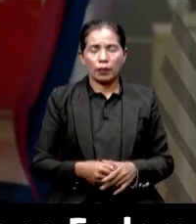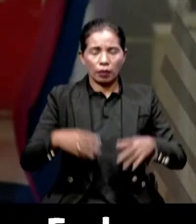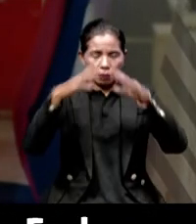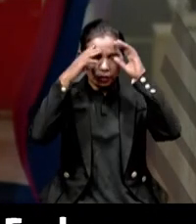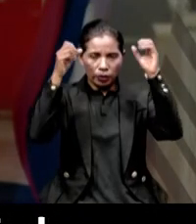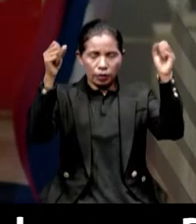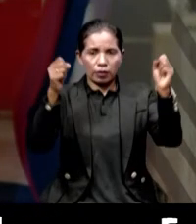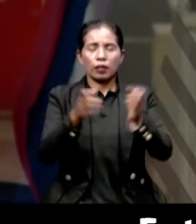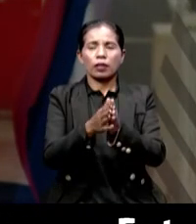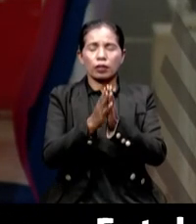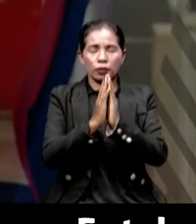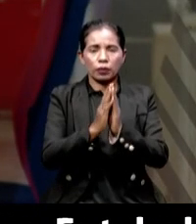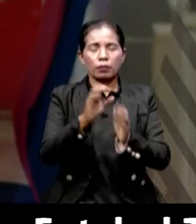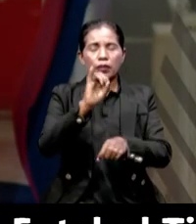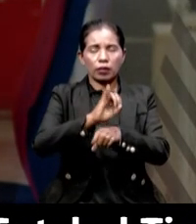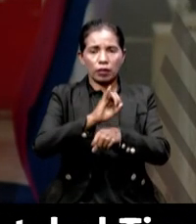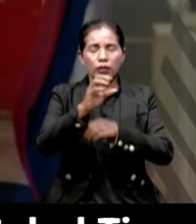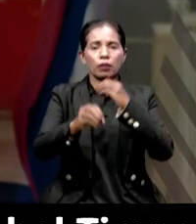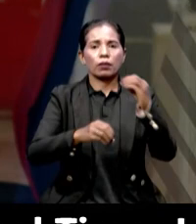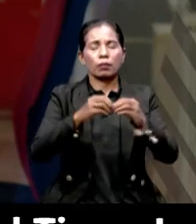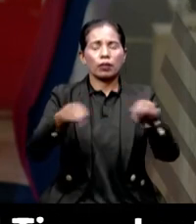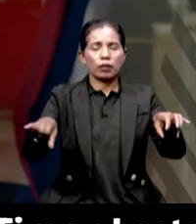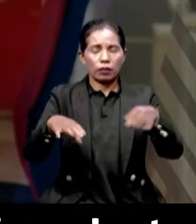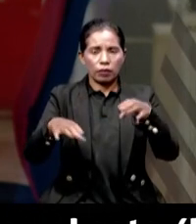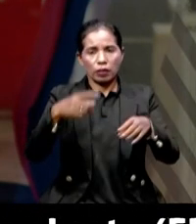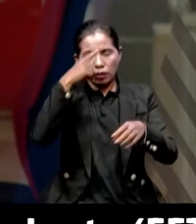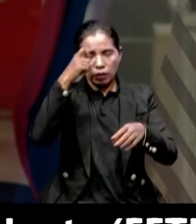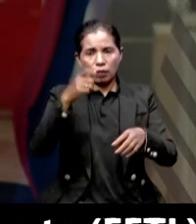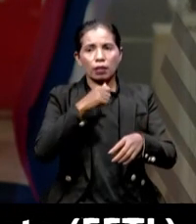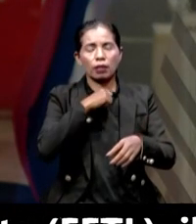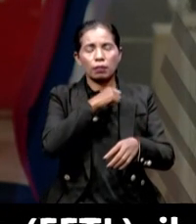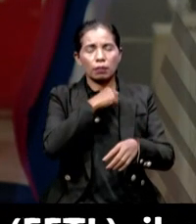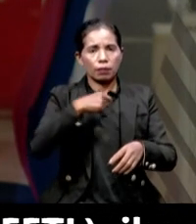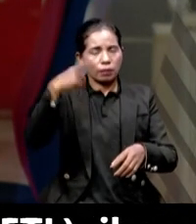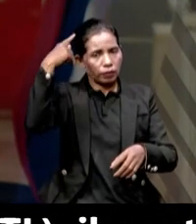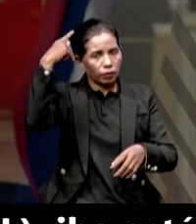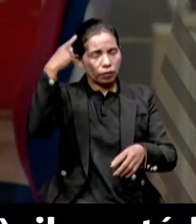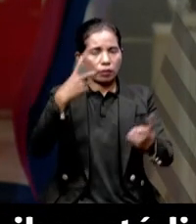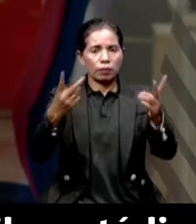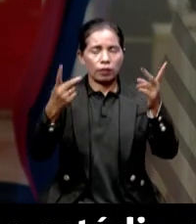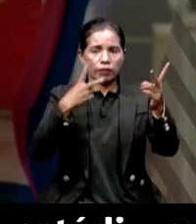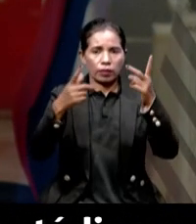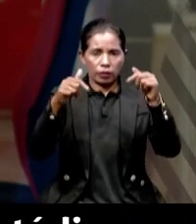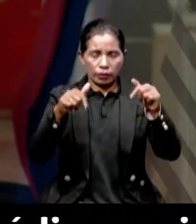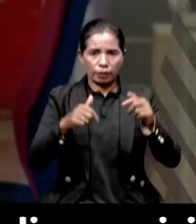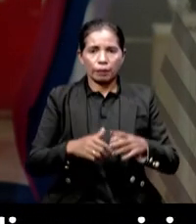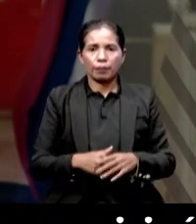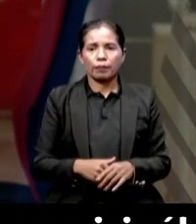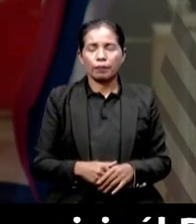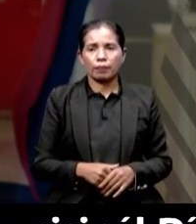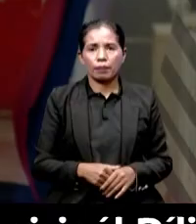Presidente da República, Jesus Macreira, conoba progresso preparação para visita ao Papa Francisco, mais Timor-Leste.